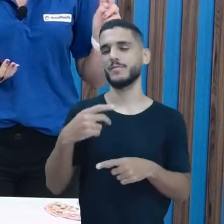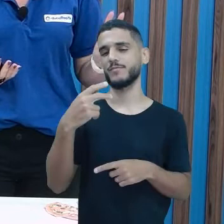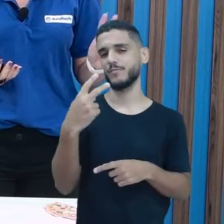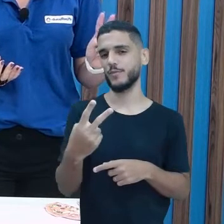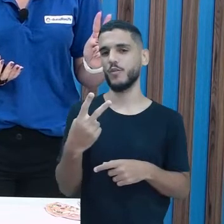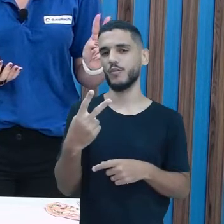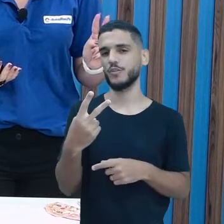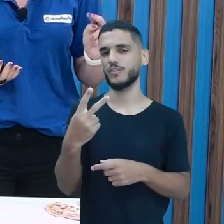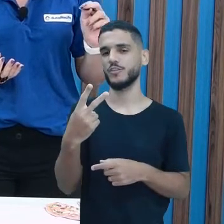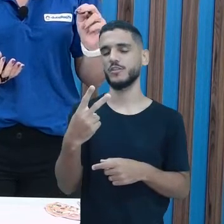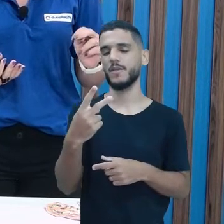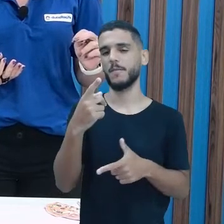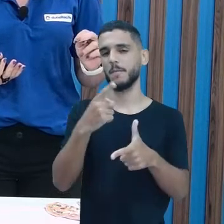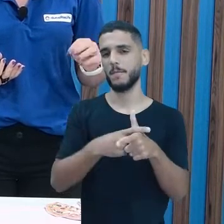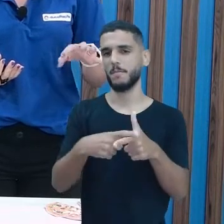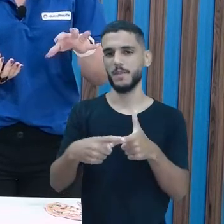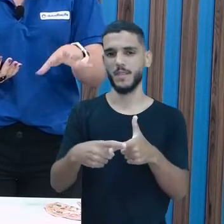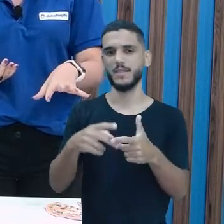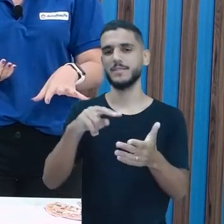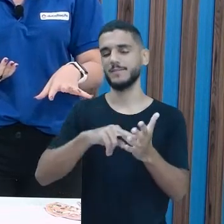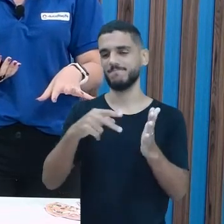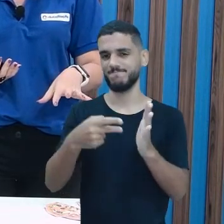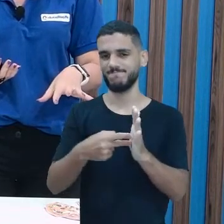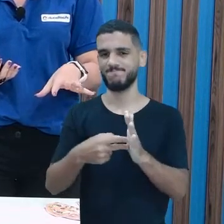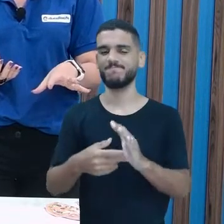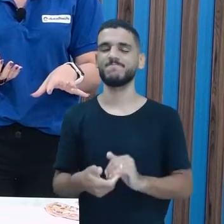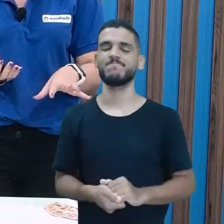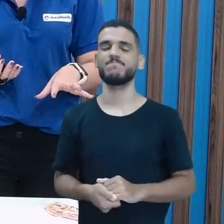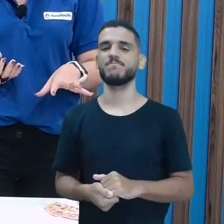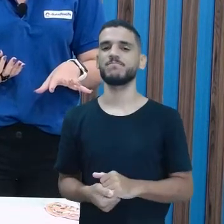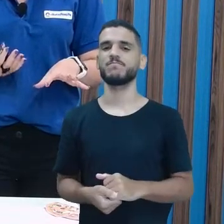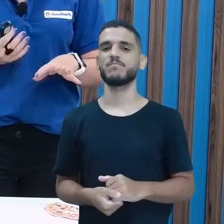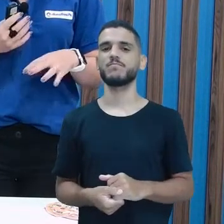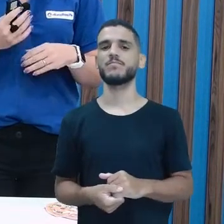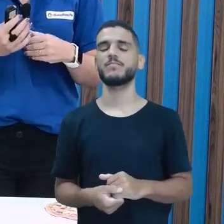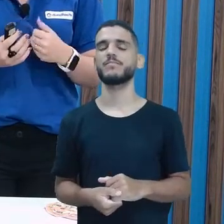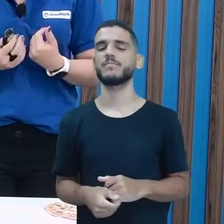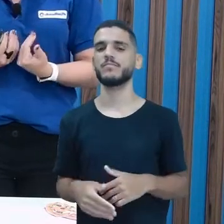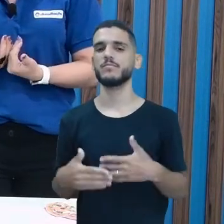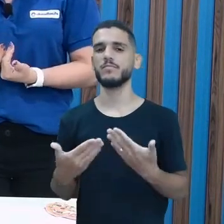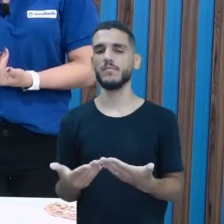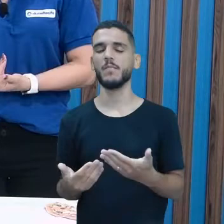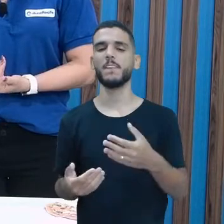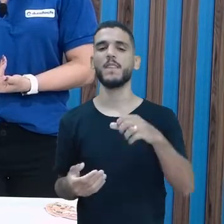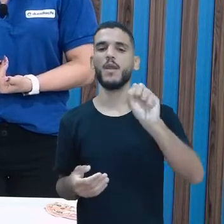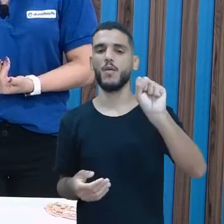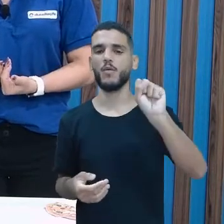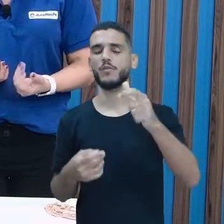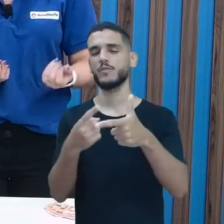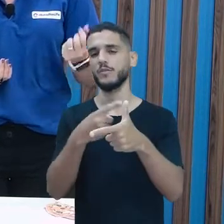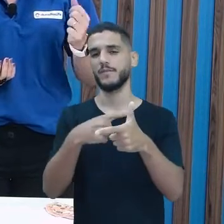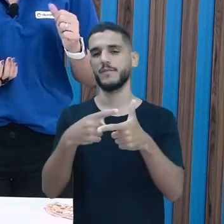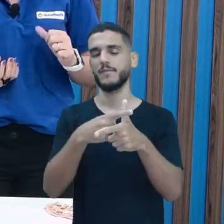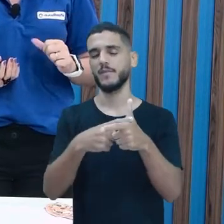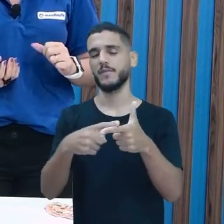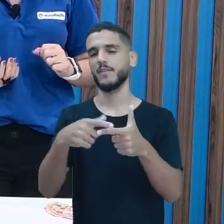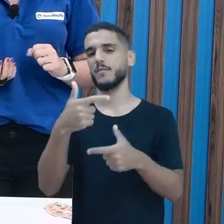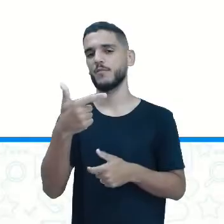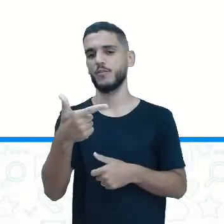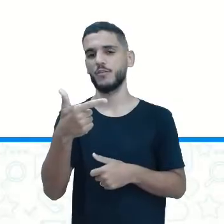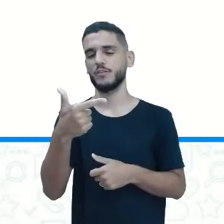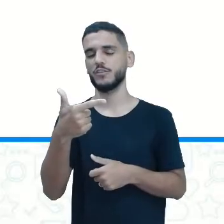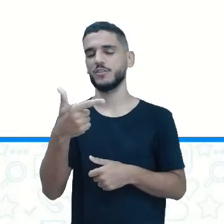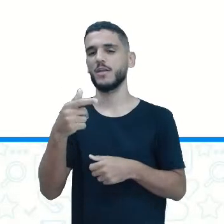por 2, tá certo? Foi o que eu fiz aqui com a pizza. E quanto é 8 dividido por 2? A gente chega aí no